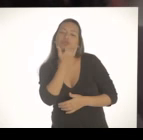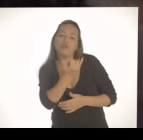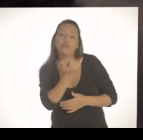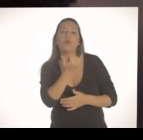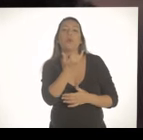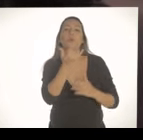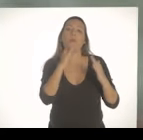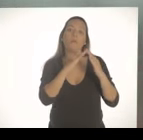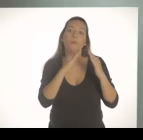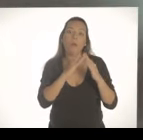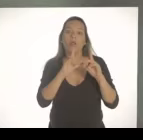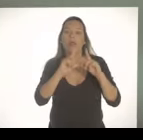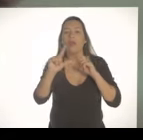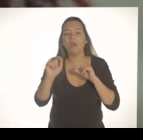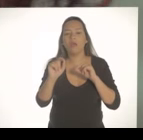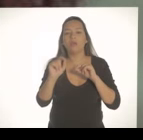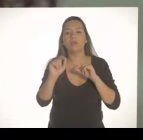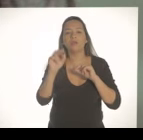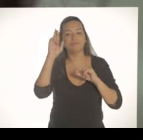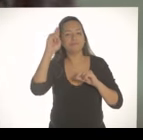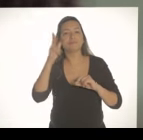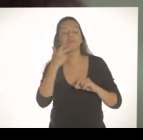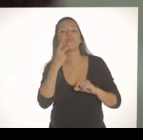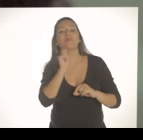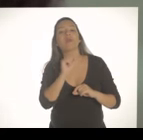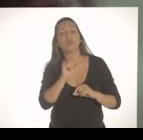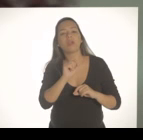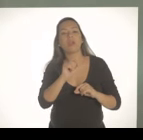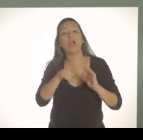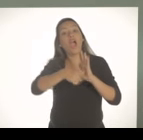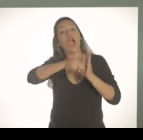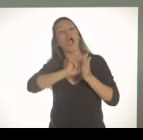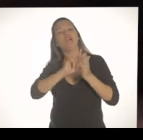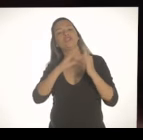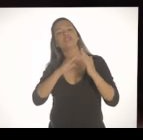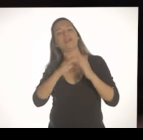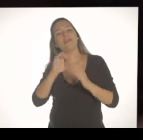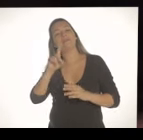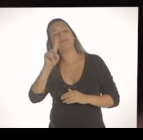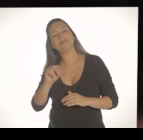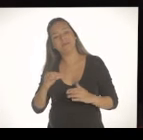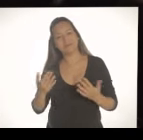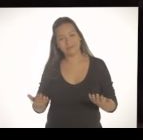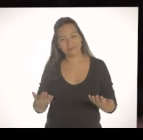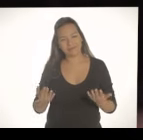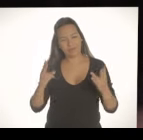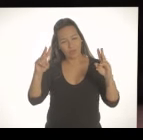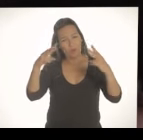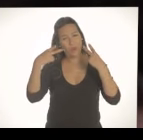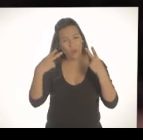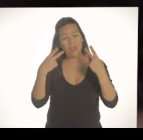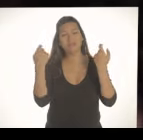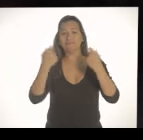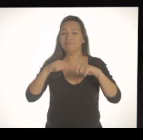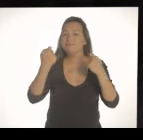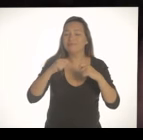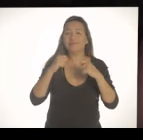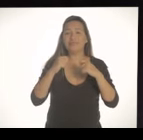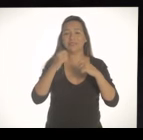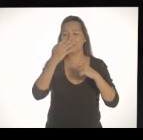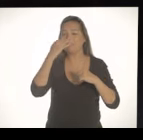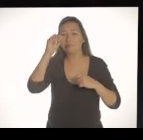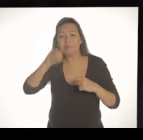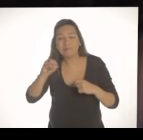moro longe, sai mais cedo de casa. É isso que a gente escuta. Então, só acho que tem que olhar mais por nós. Nós estamos